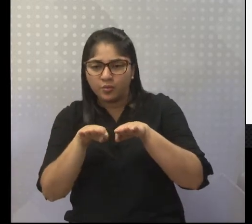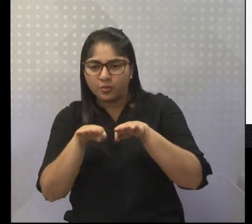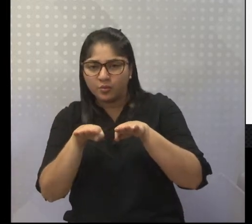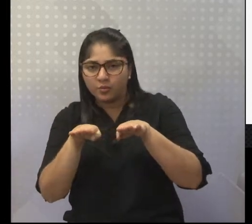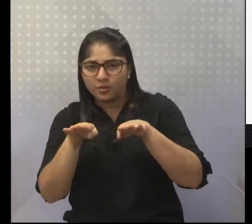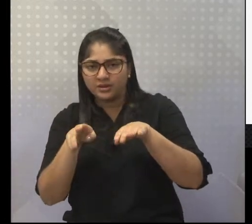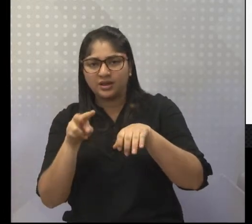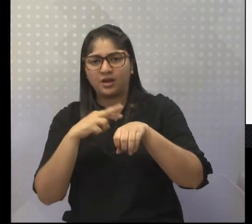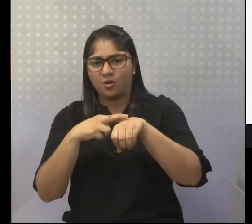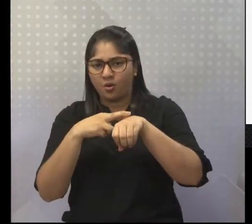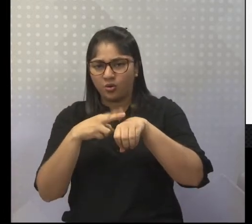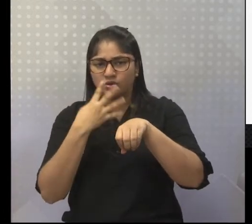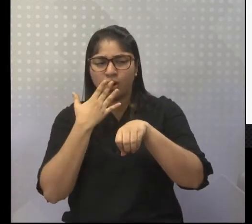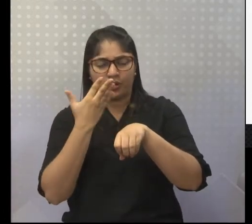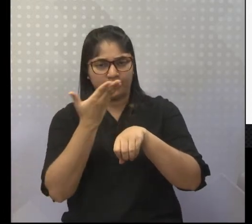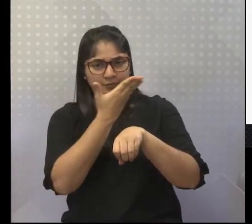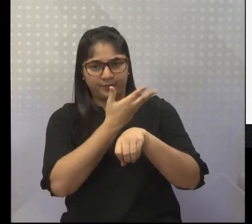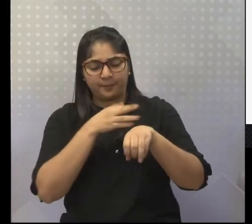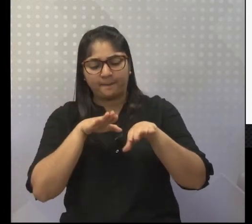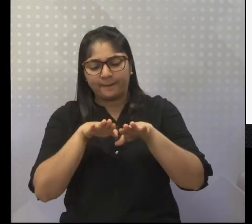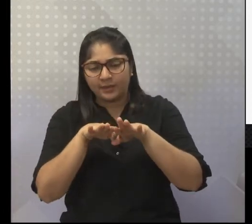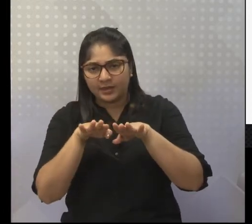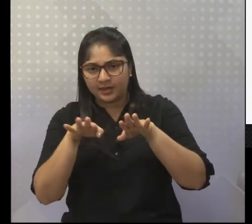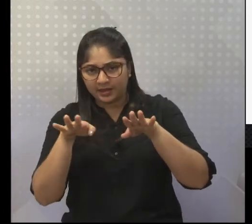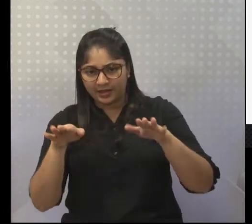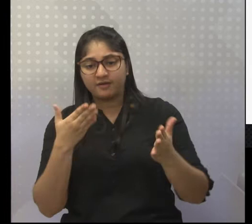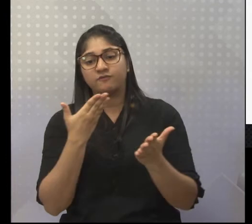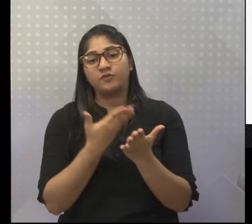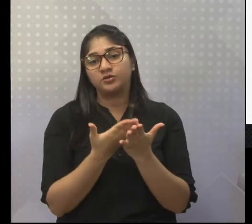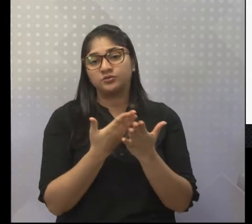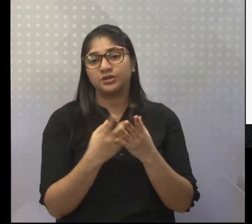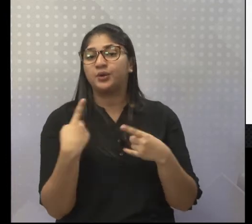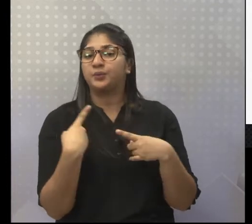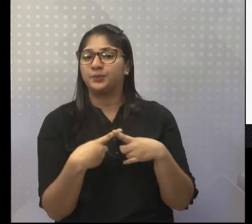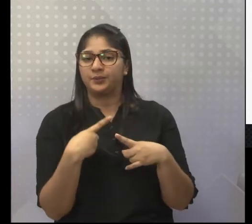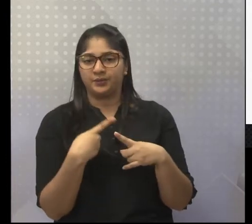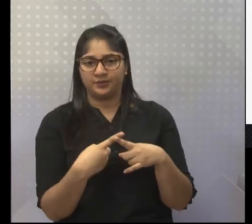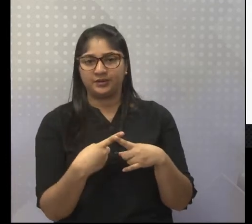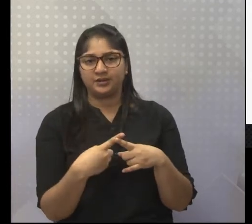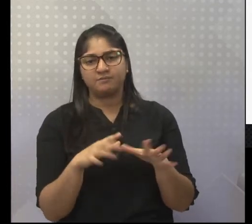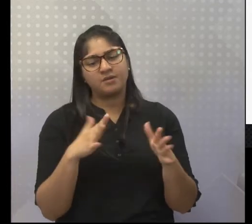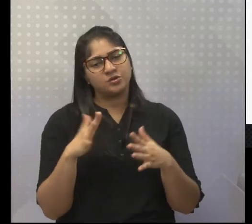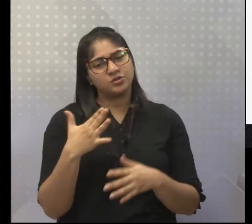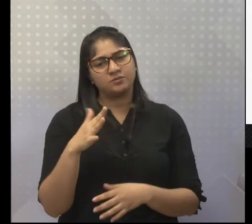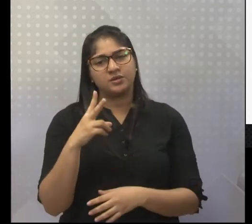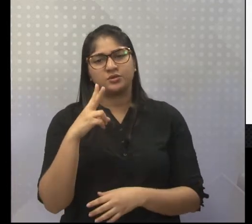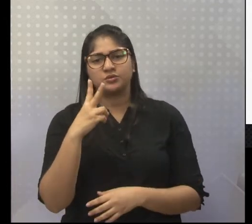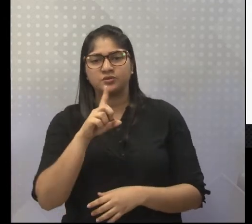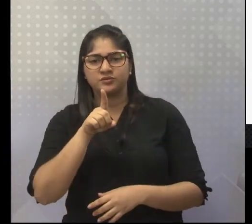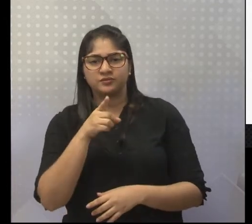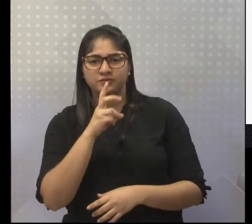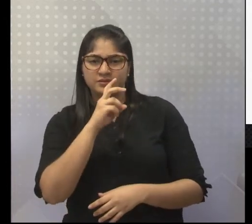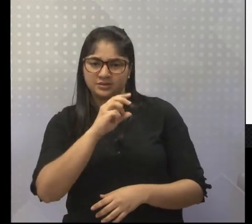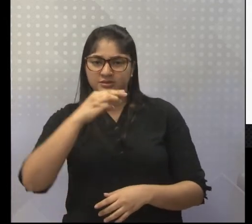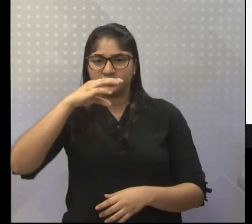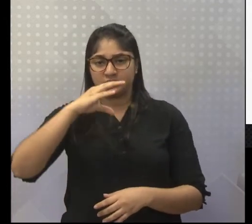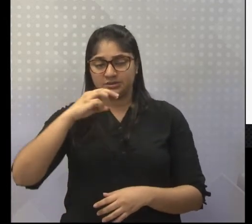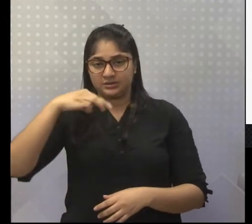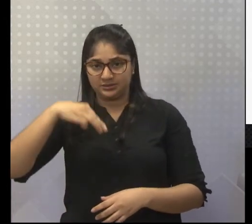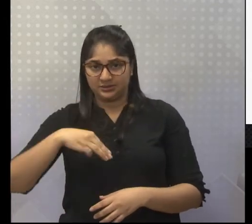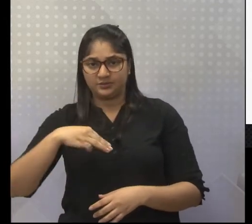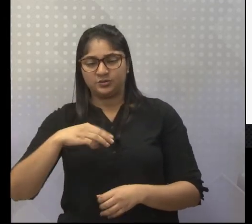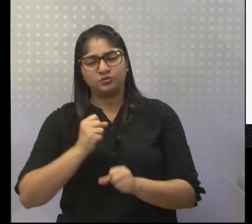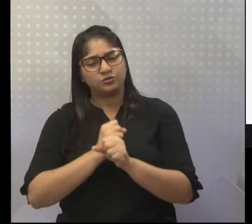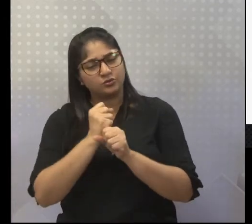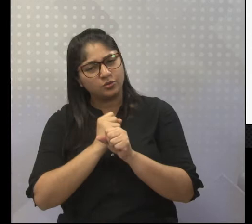setinhas rosto como vocês estão vendo então esse afastamento entre a estudar já já tá uma média ali de dois centímetros e meio por ano em